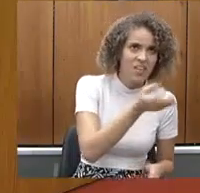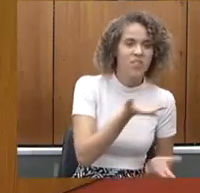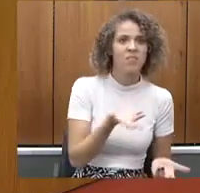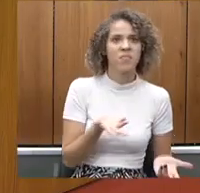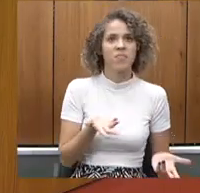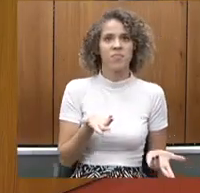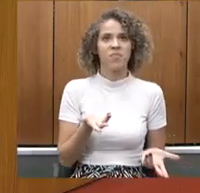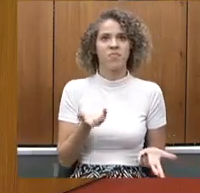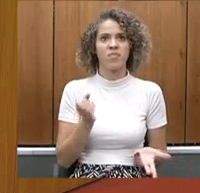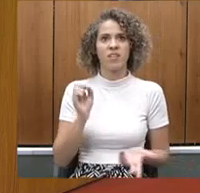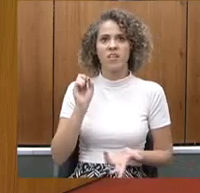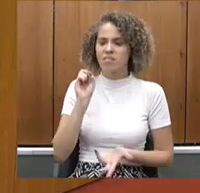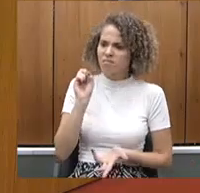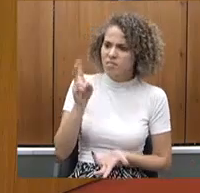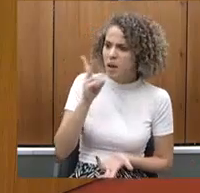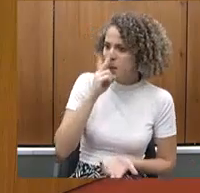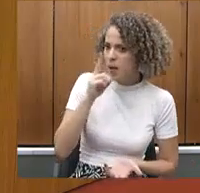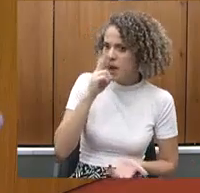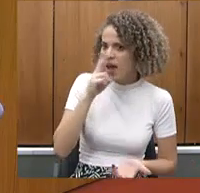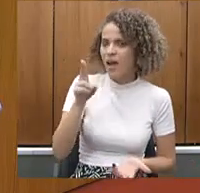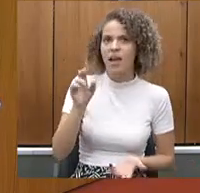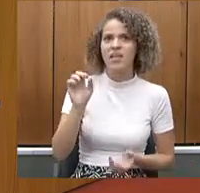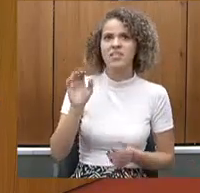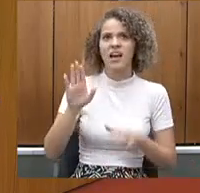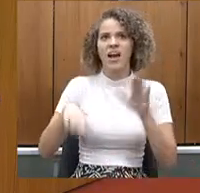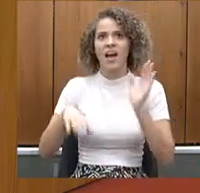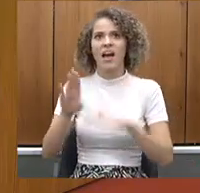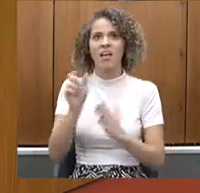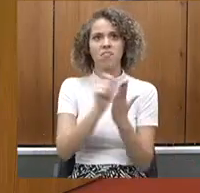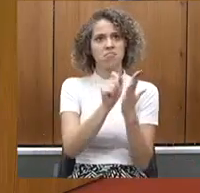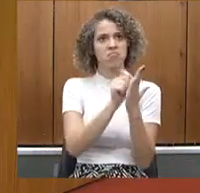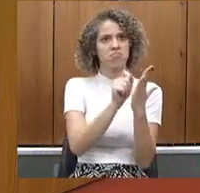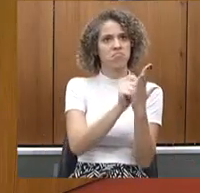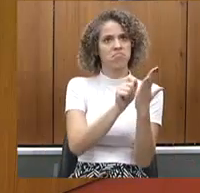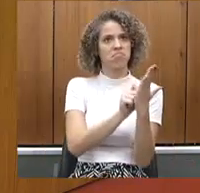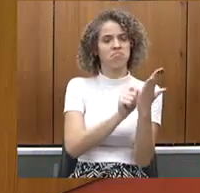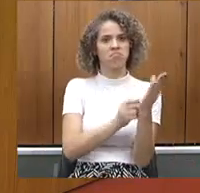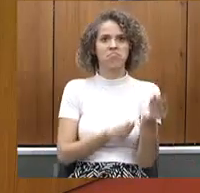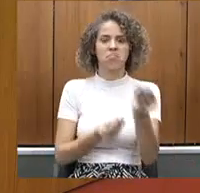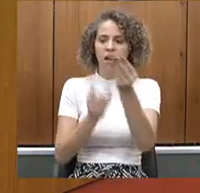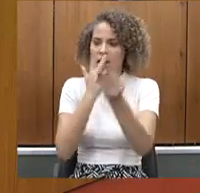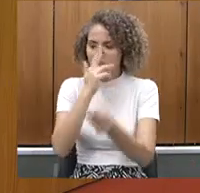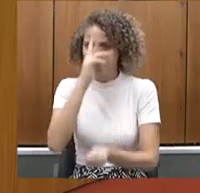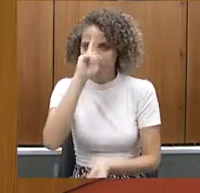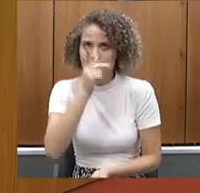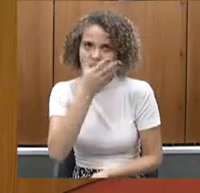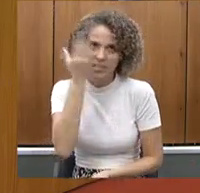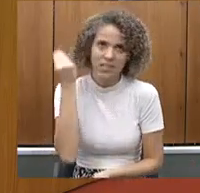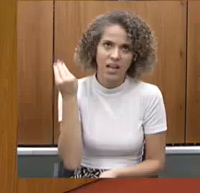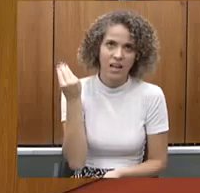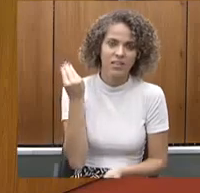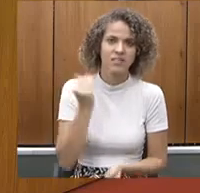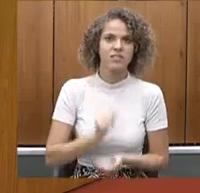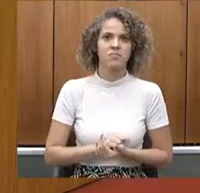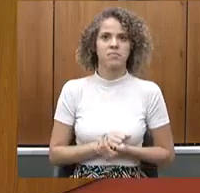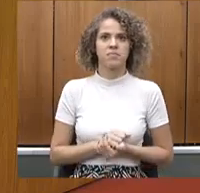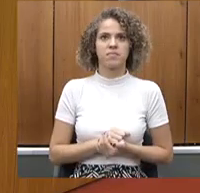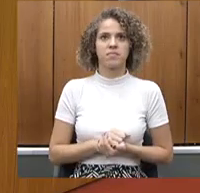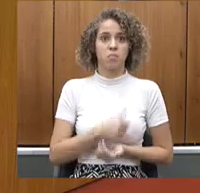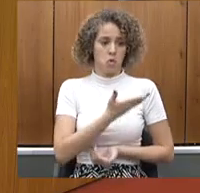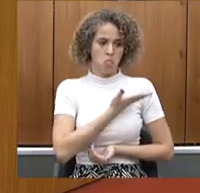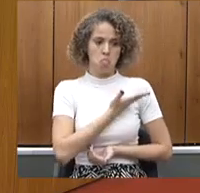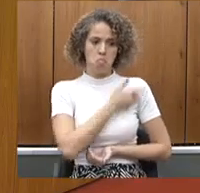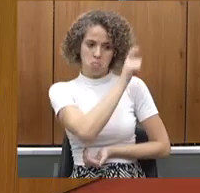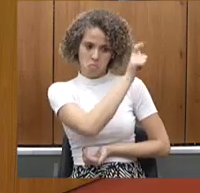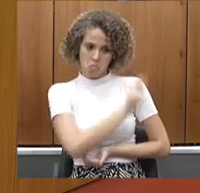parando de tomar barrigada e às vezes esquece e escreva o papel a barrigada tem aqui o meu colega